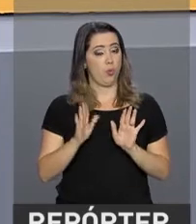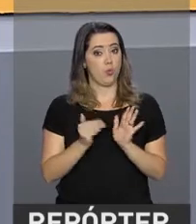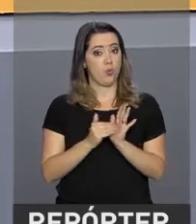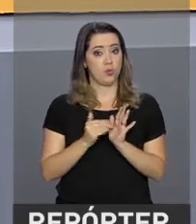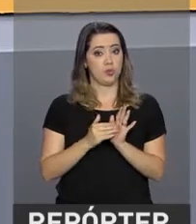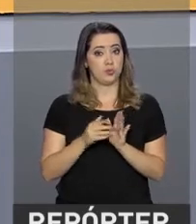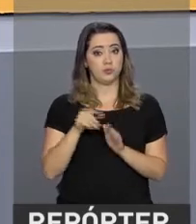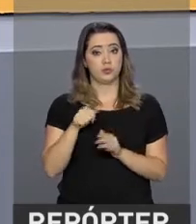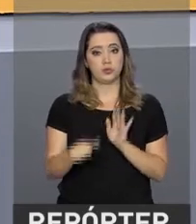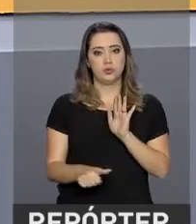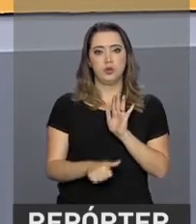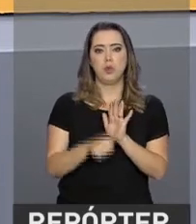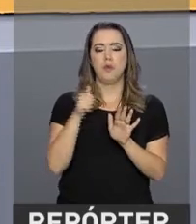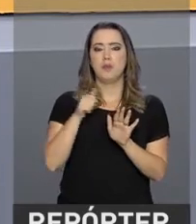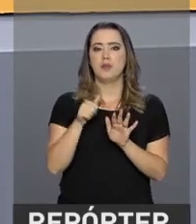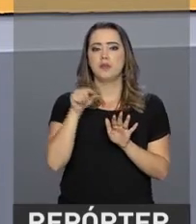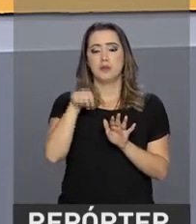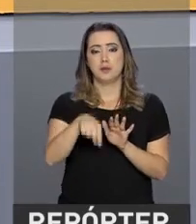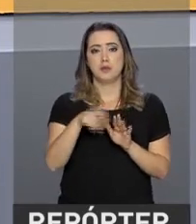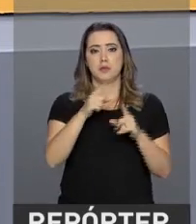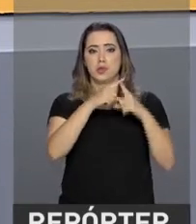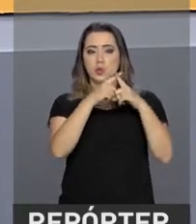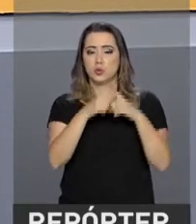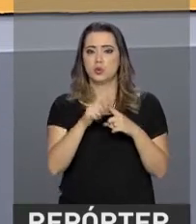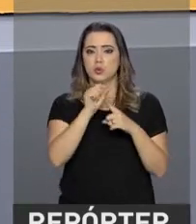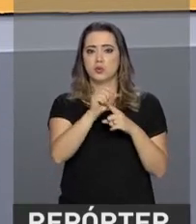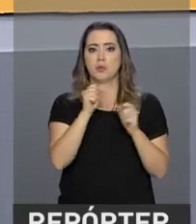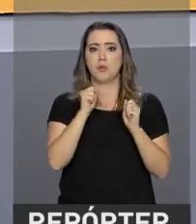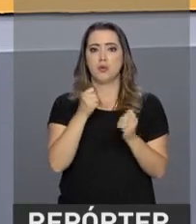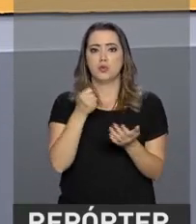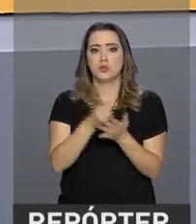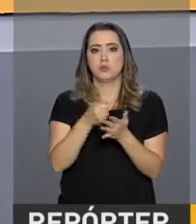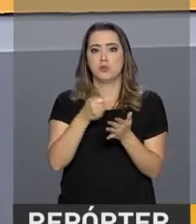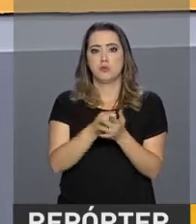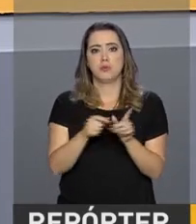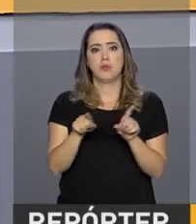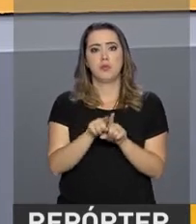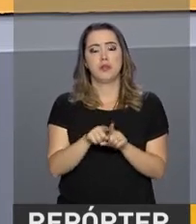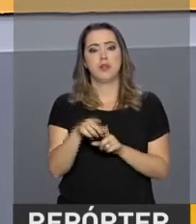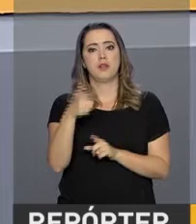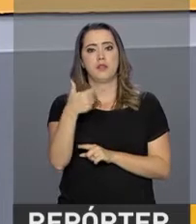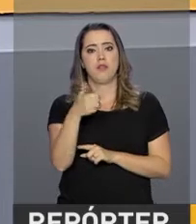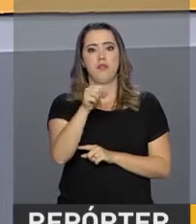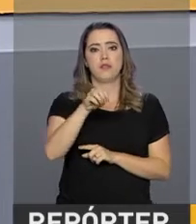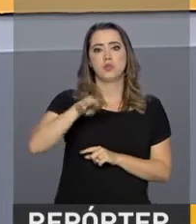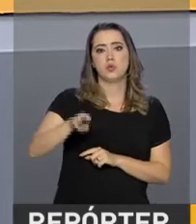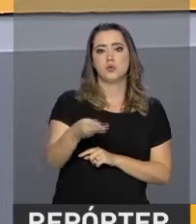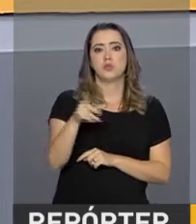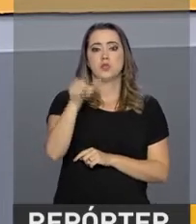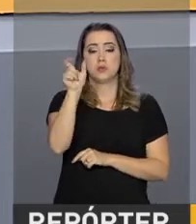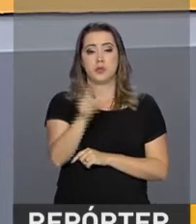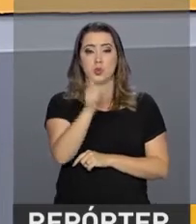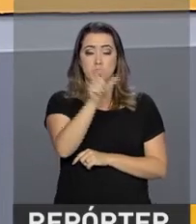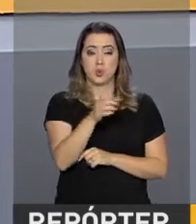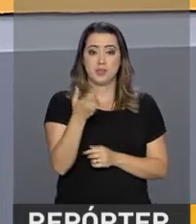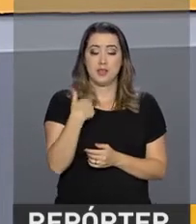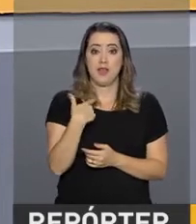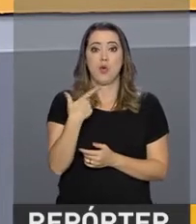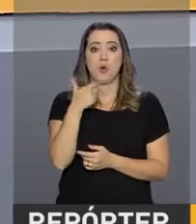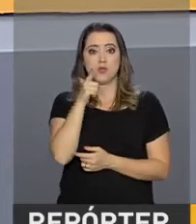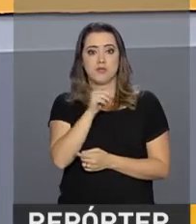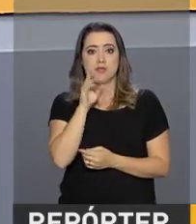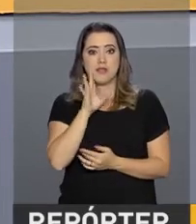o primeiro sorteio da Mega Semana das Mães pode pagar um prêmio de 28 milhões para quem acertar os 6 números